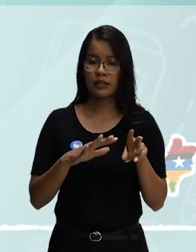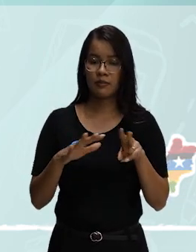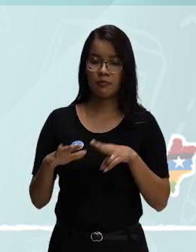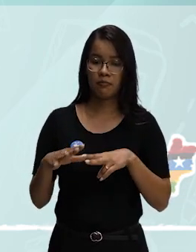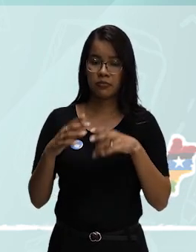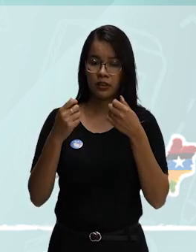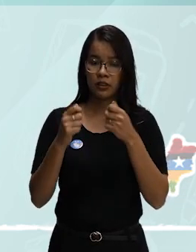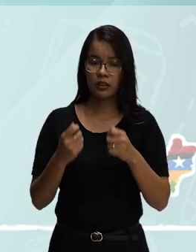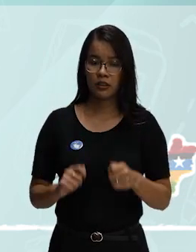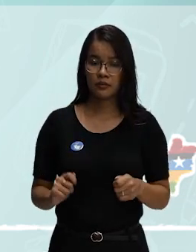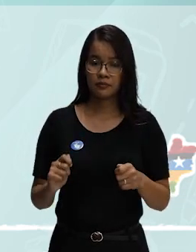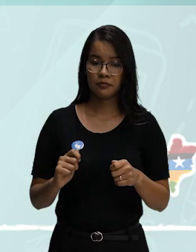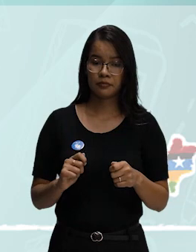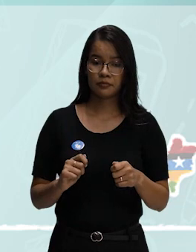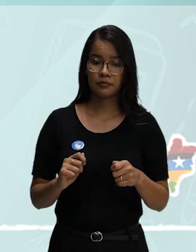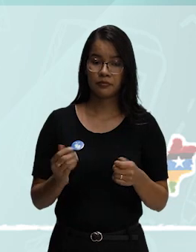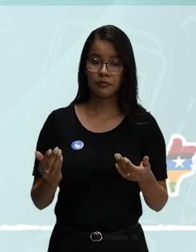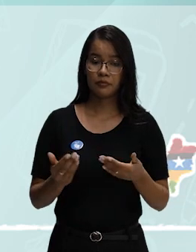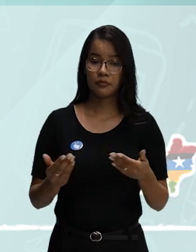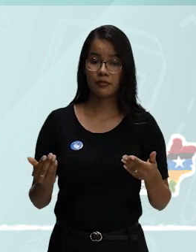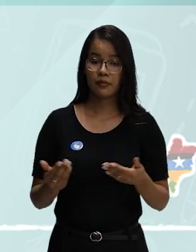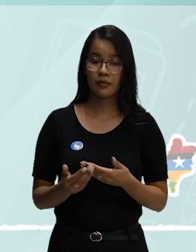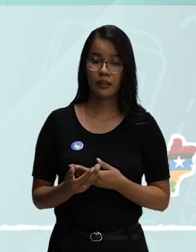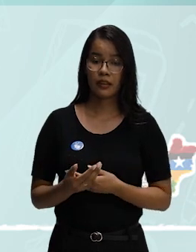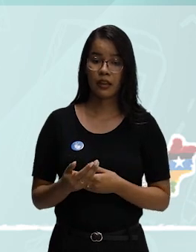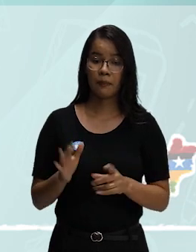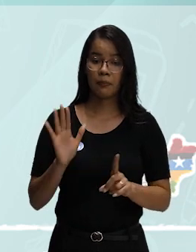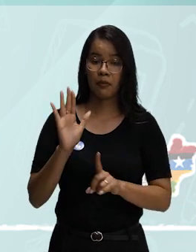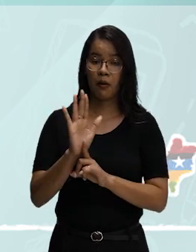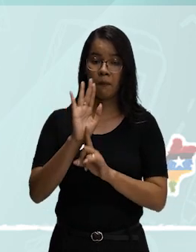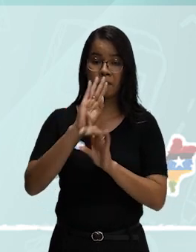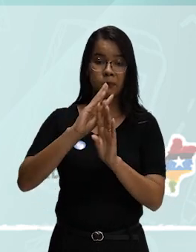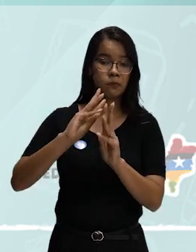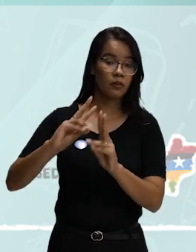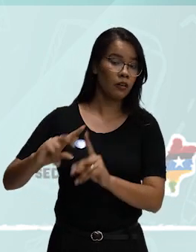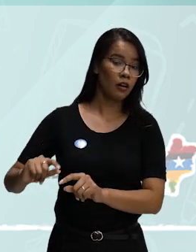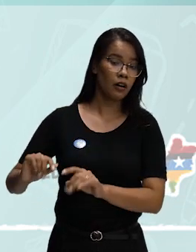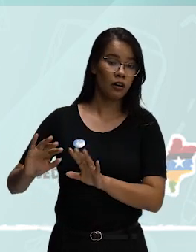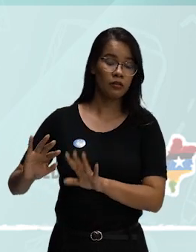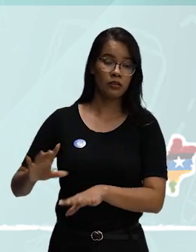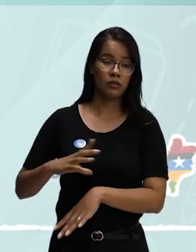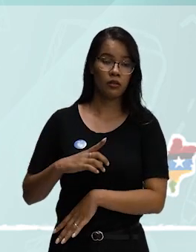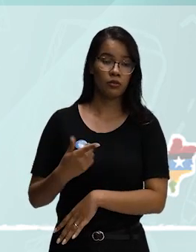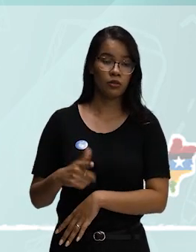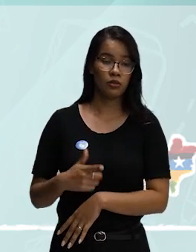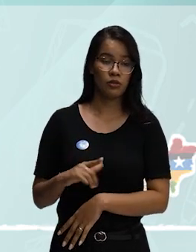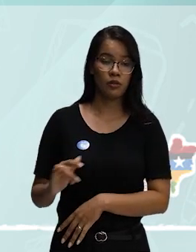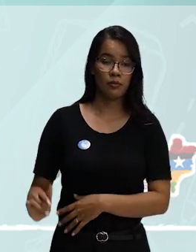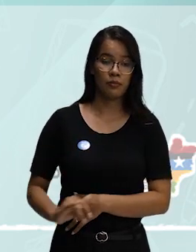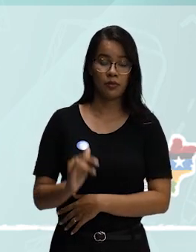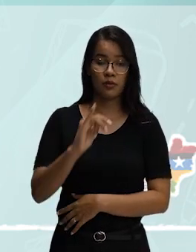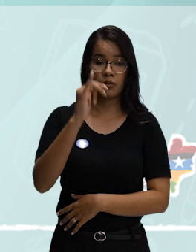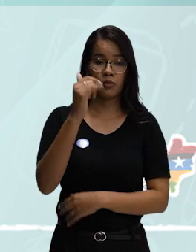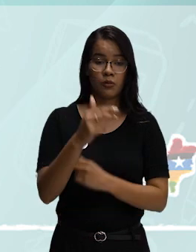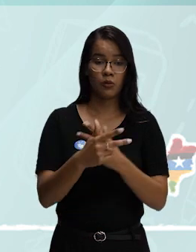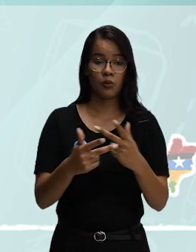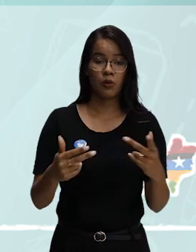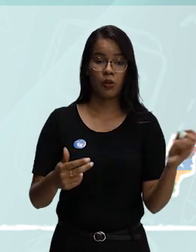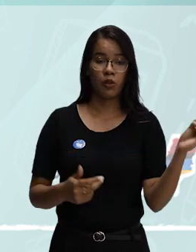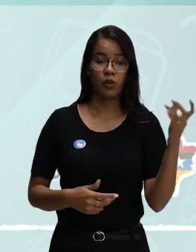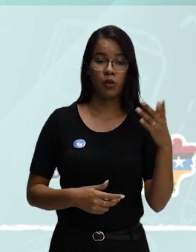Moderna, aquelas apresentações foram descartadas. Elas eram sem importância, elas eram algo novo que